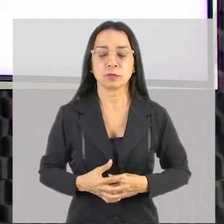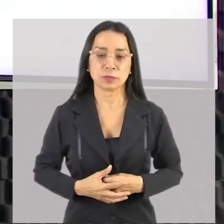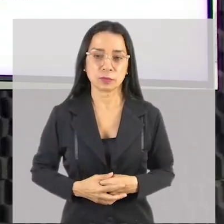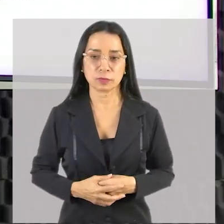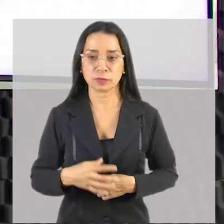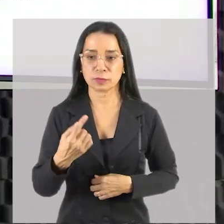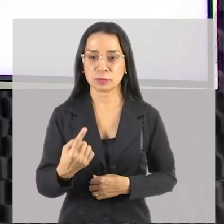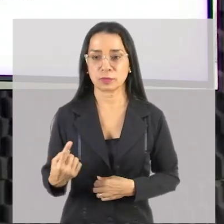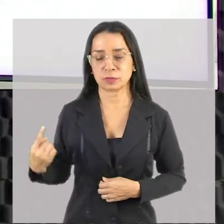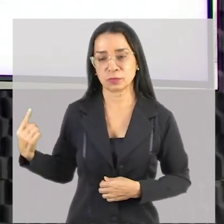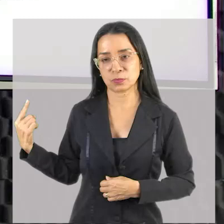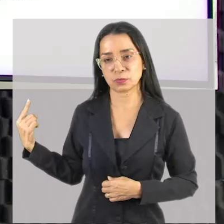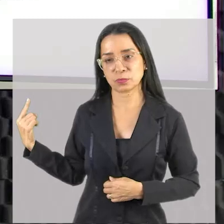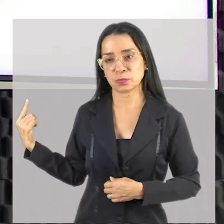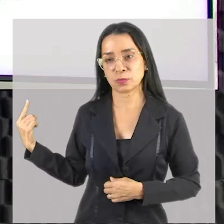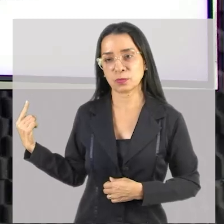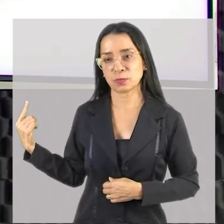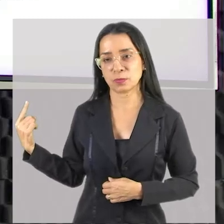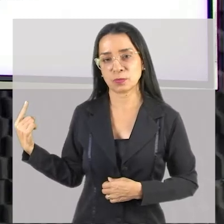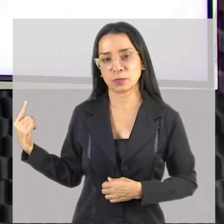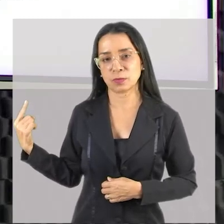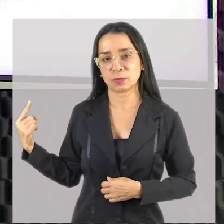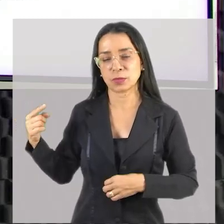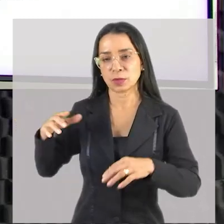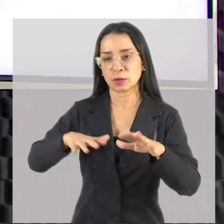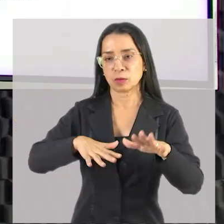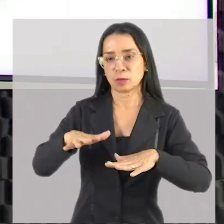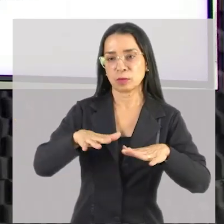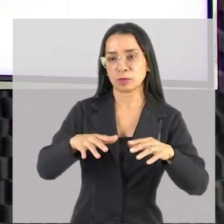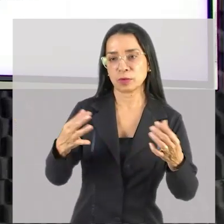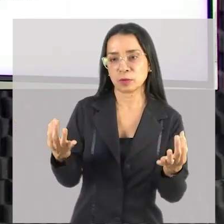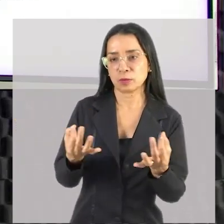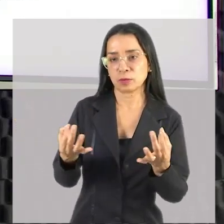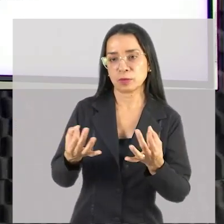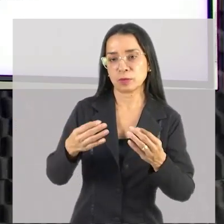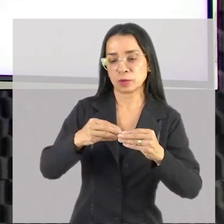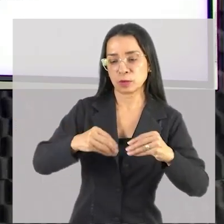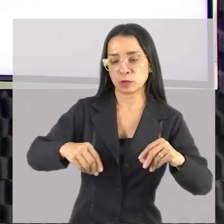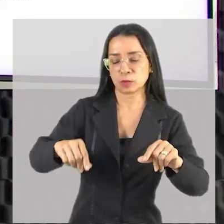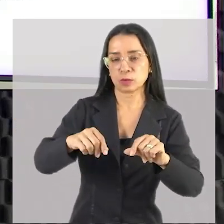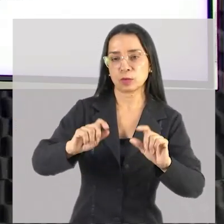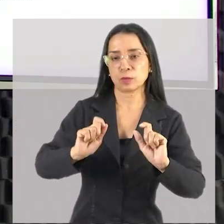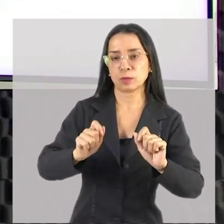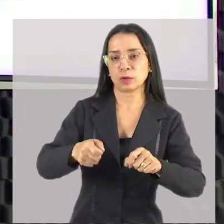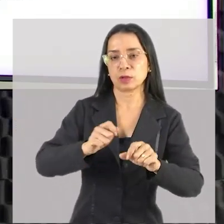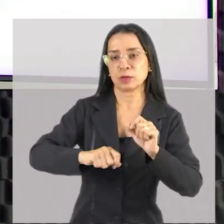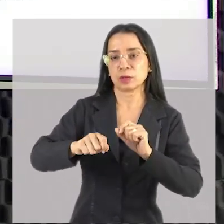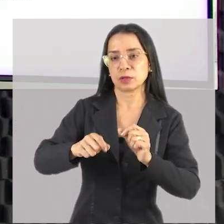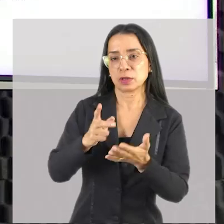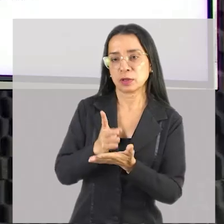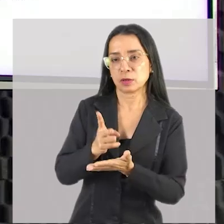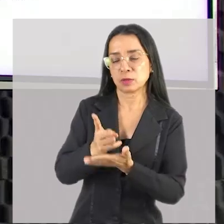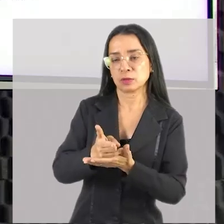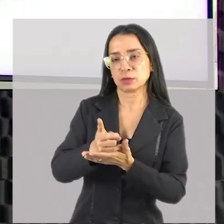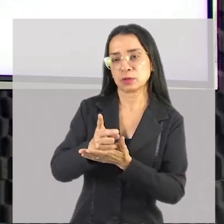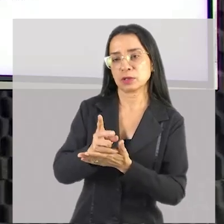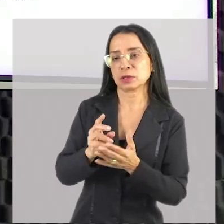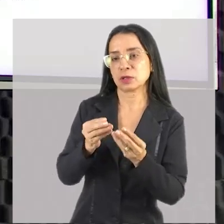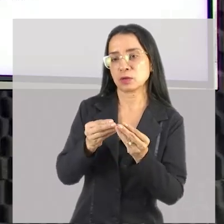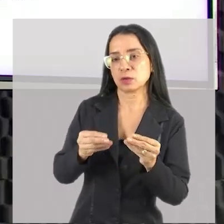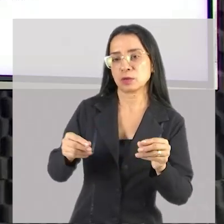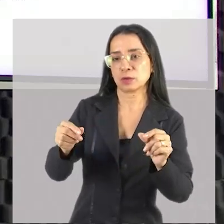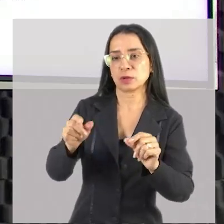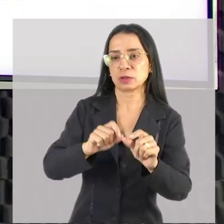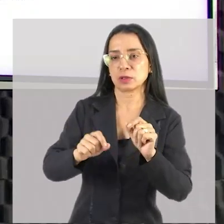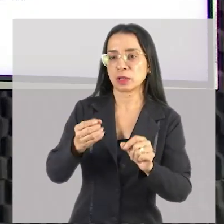O manejo adequado do solo possibilita a manutenção de sua fertilidade, à medida que as trocas de